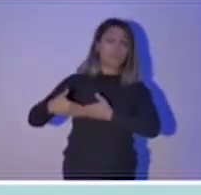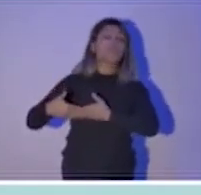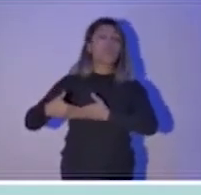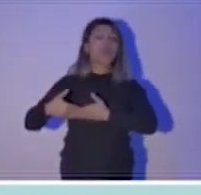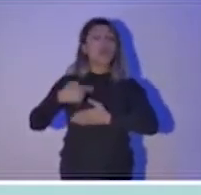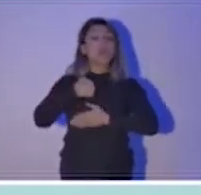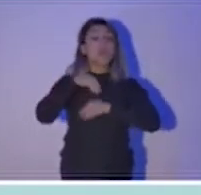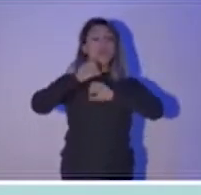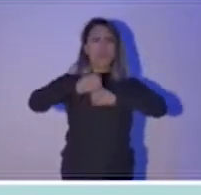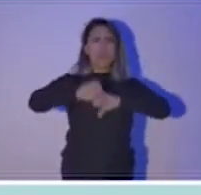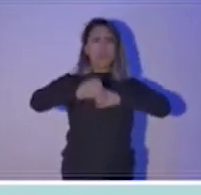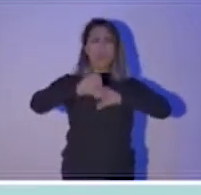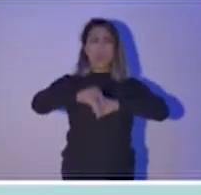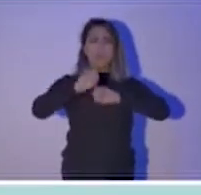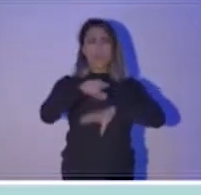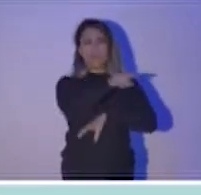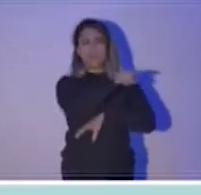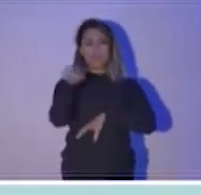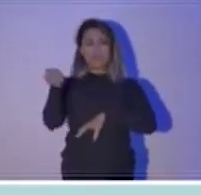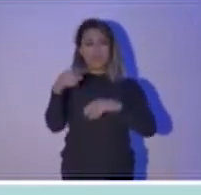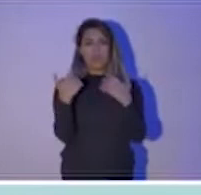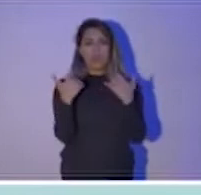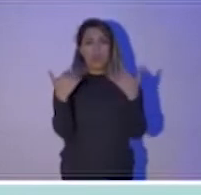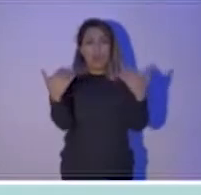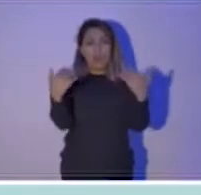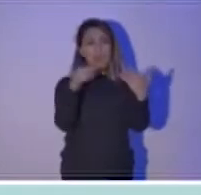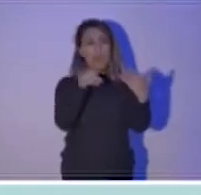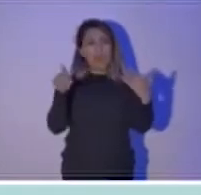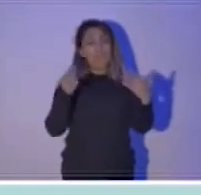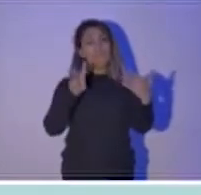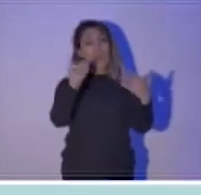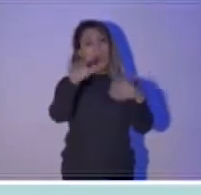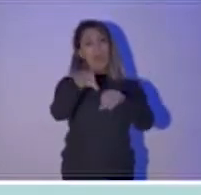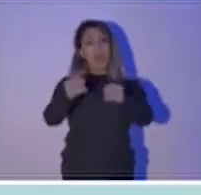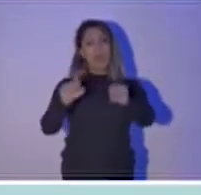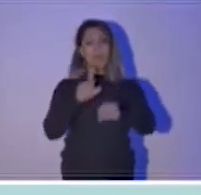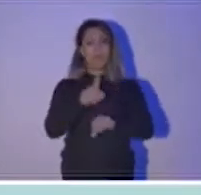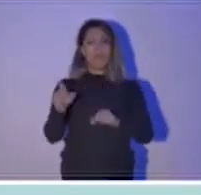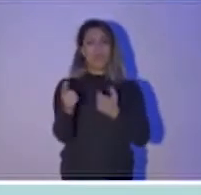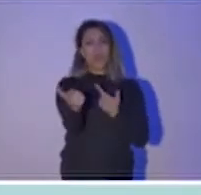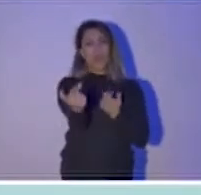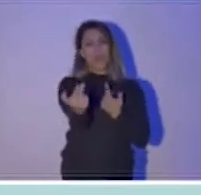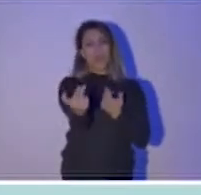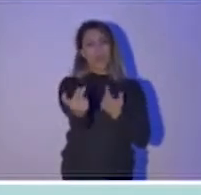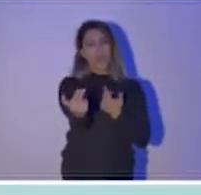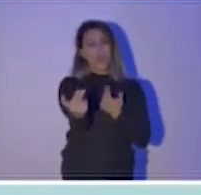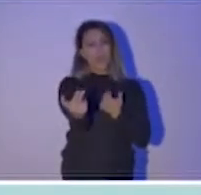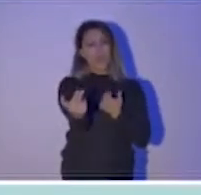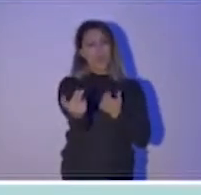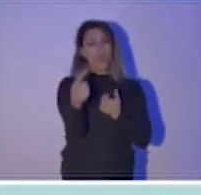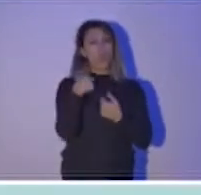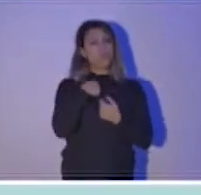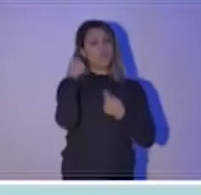frente pode dar aula para minha filha, para os meus netos, para as pessoas da minha família. Essa gente que está aqui pode